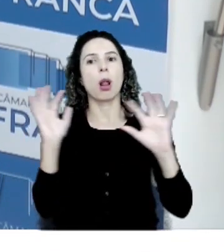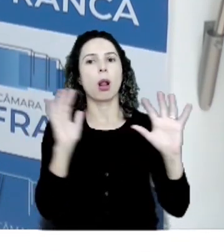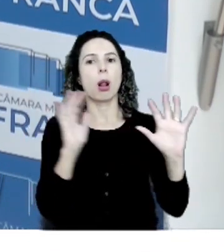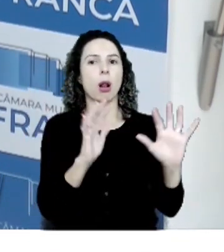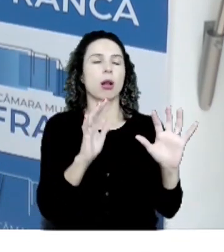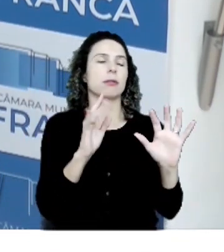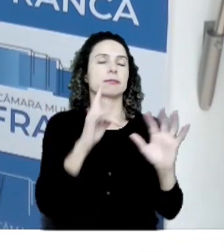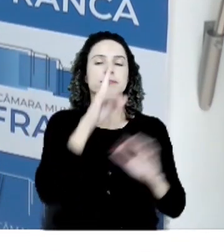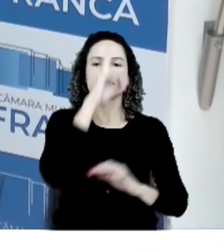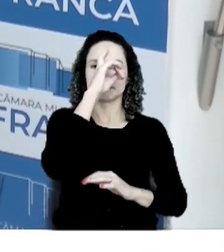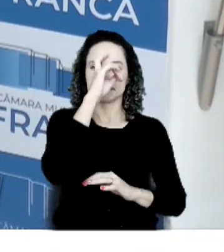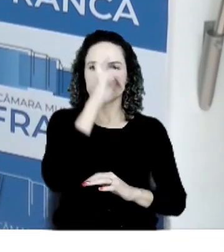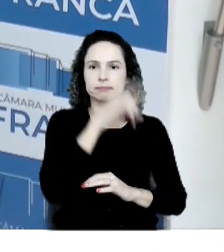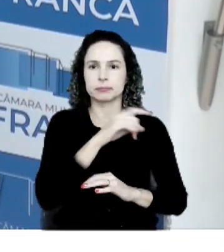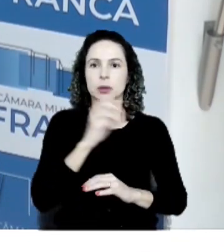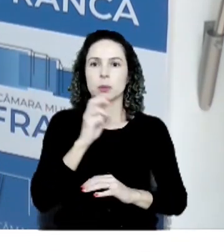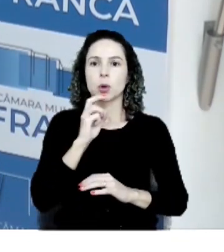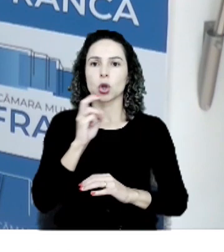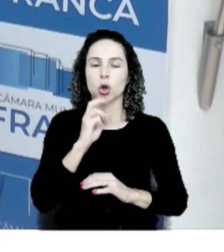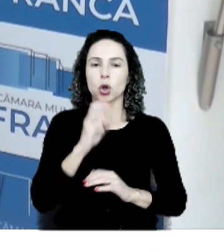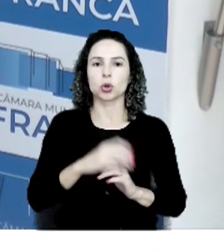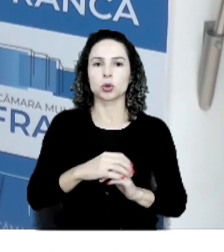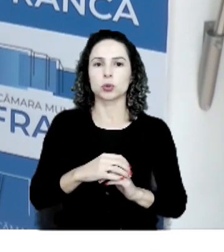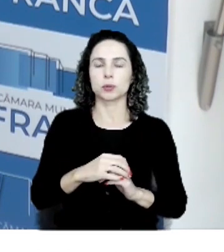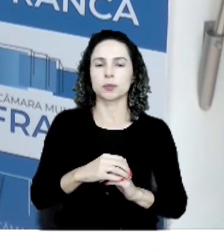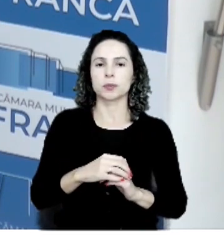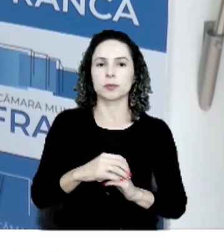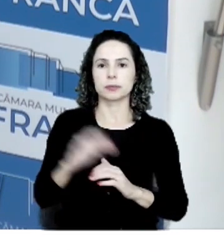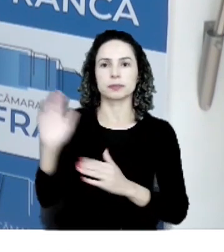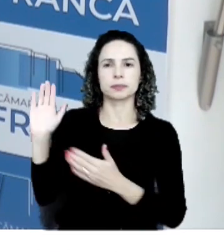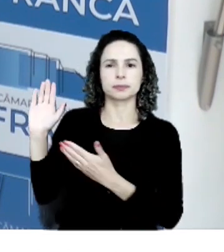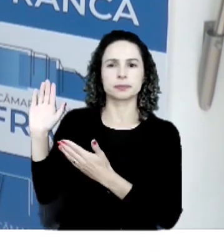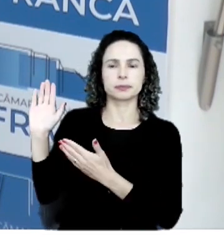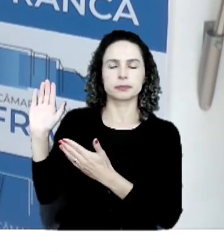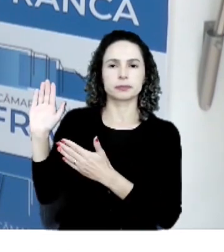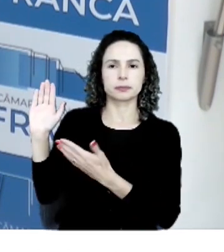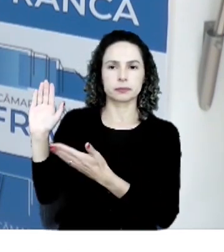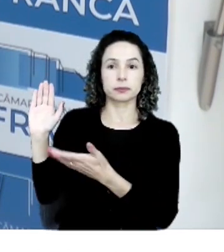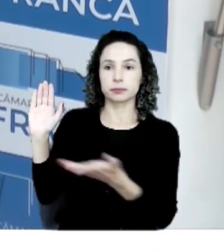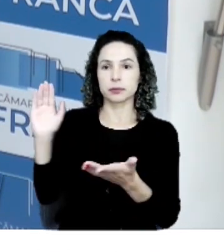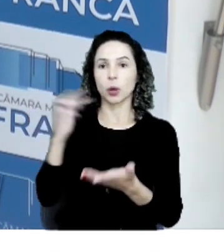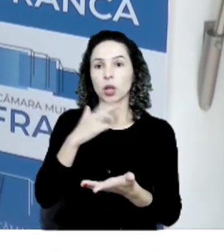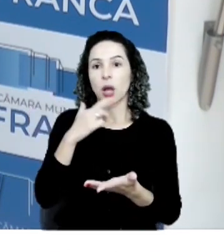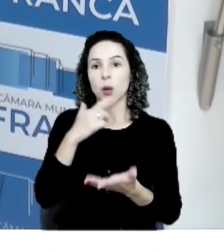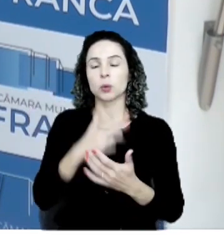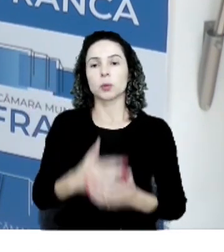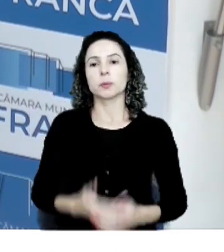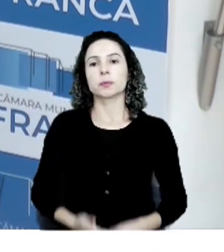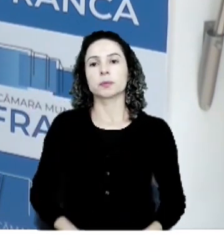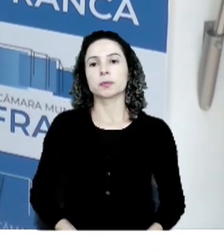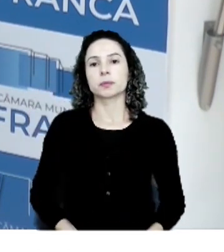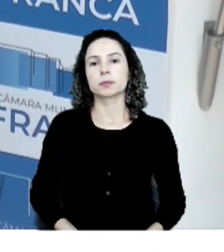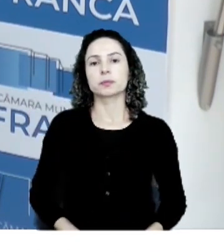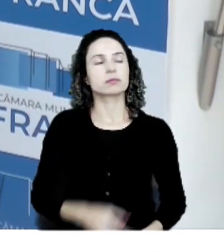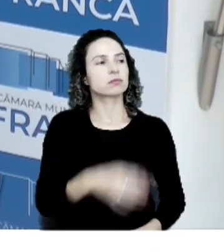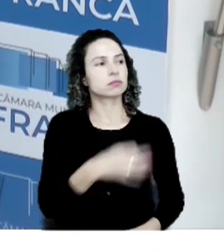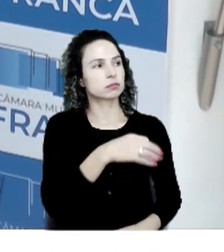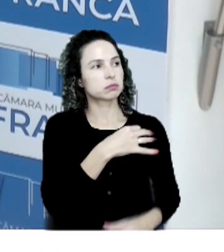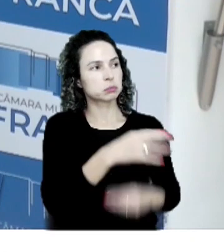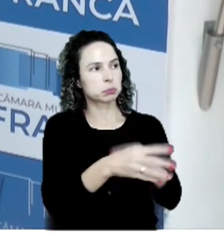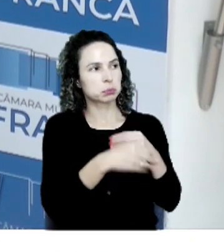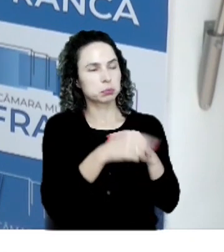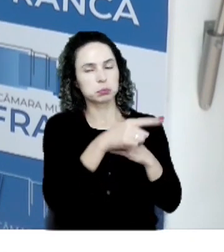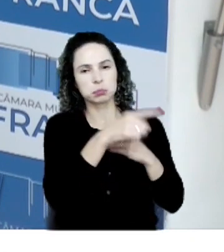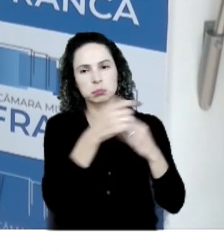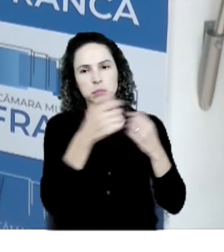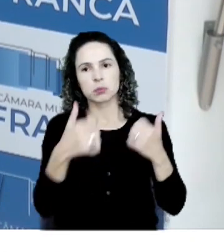procuras pelas pronto-socorro. Uma parte, Tid. Pois não, Ronaldo? É, bem colocado aí o que você está